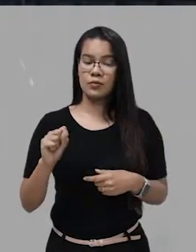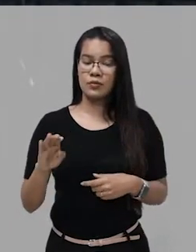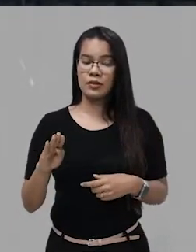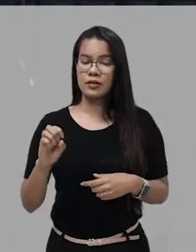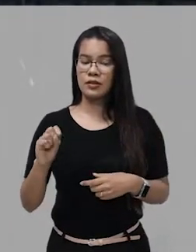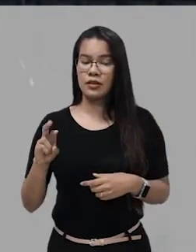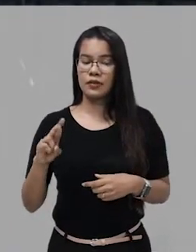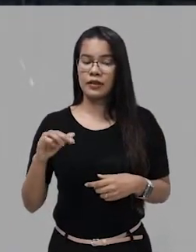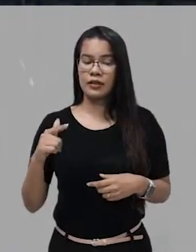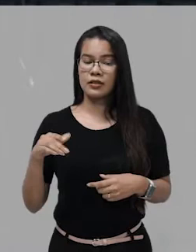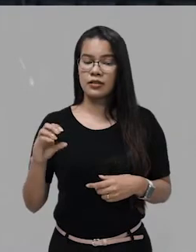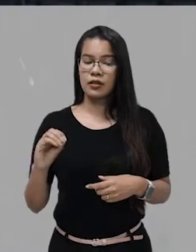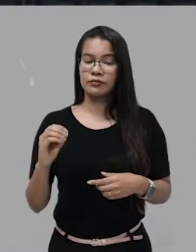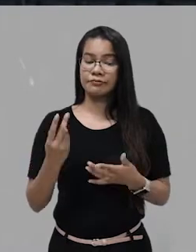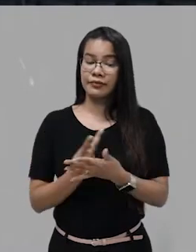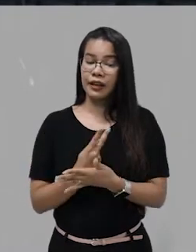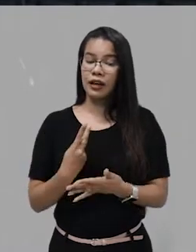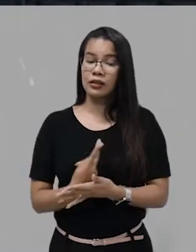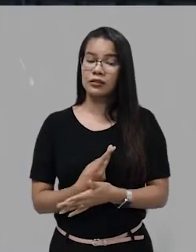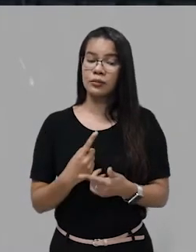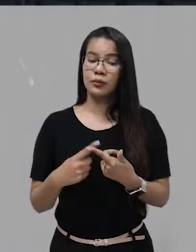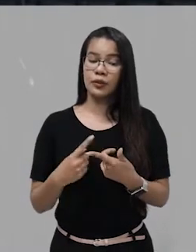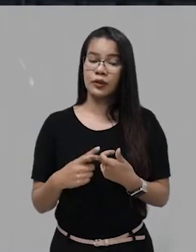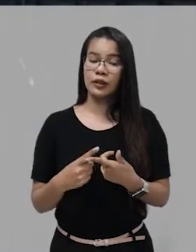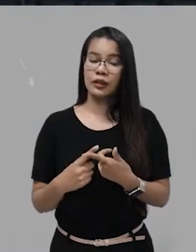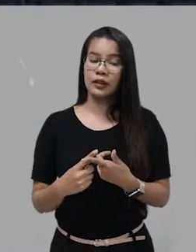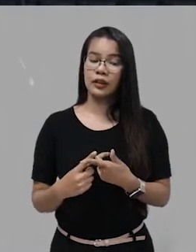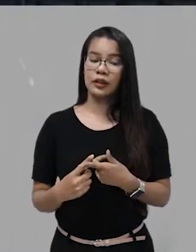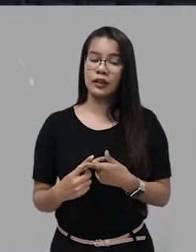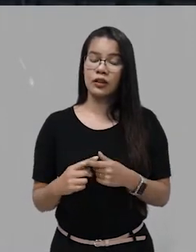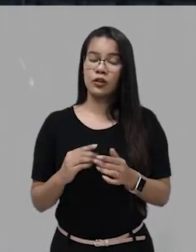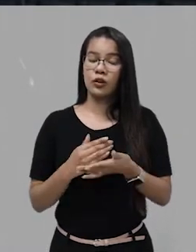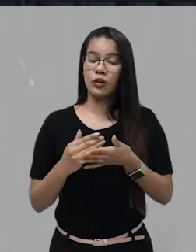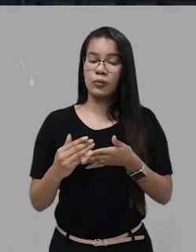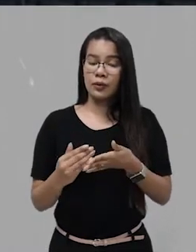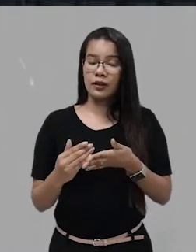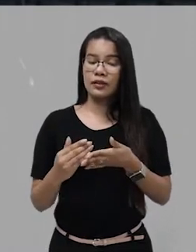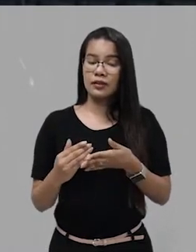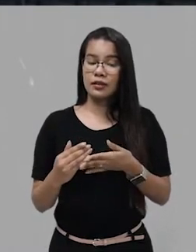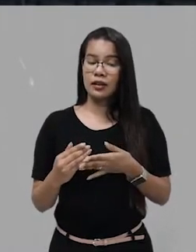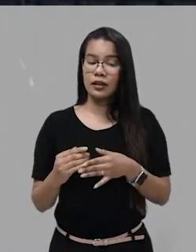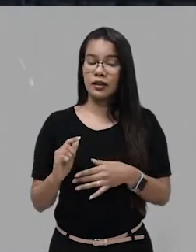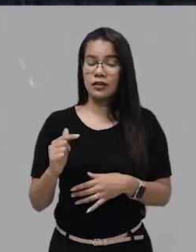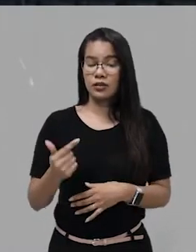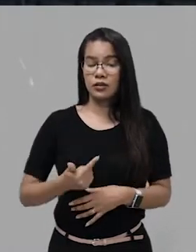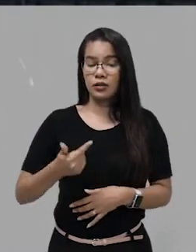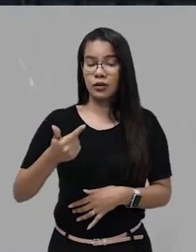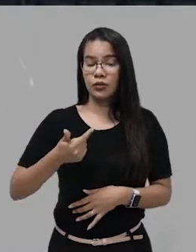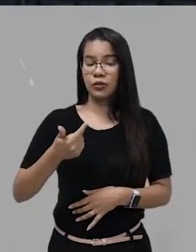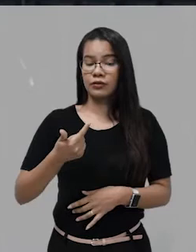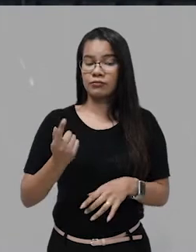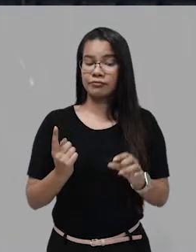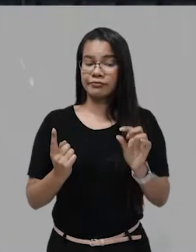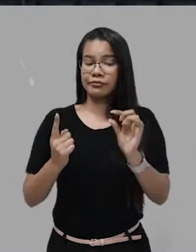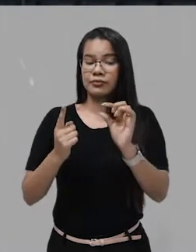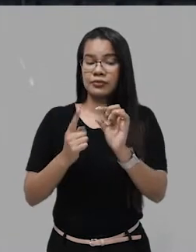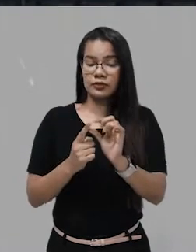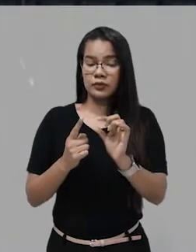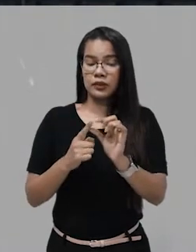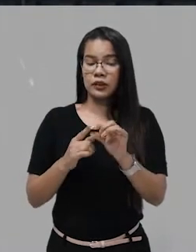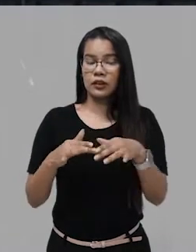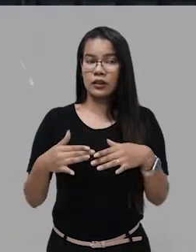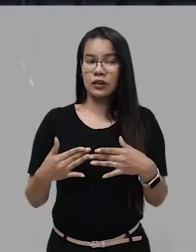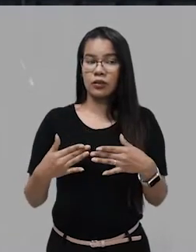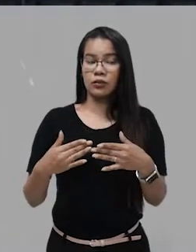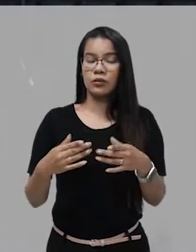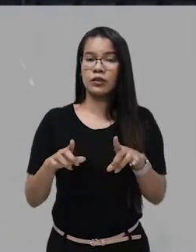vogal, igual que começa a segunda palavra. Né? No caso, terminou com O, A segunda palavra, observação, também começa com